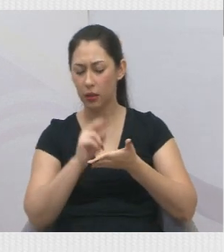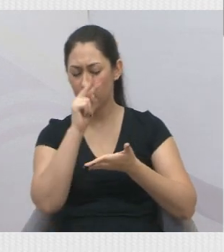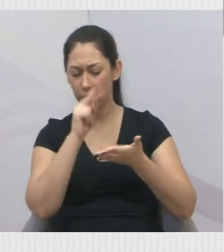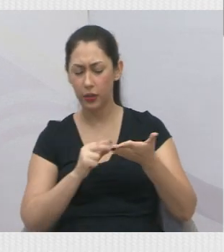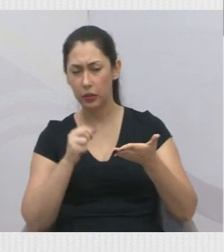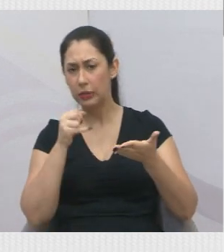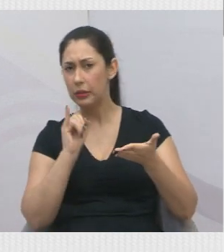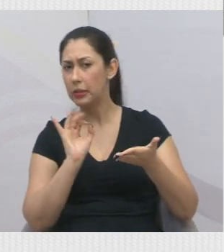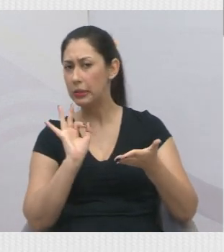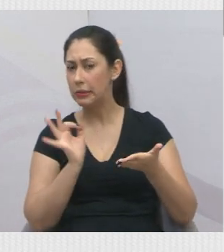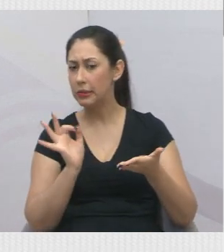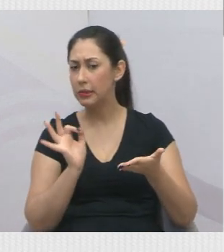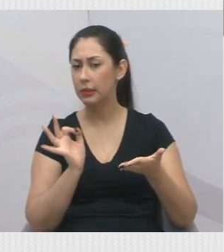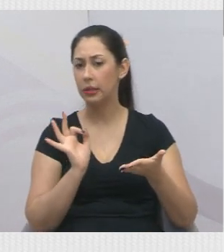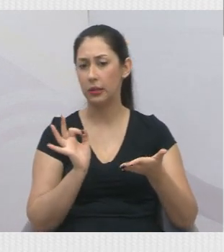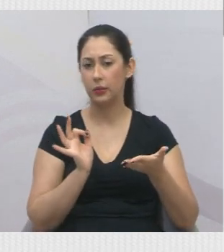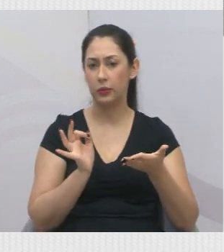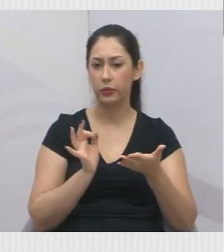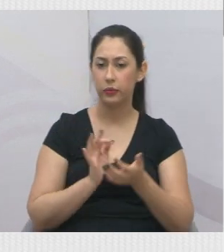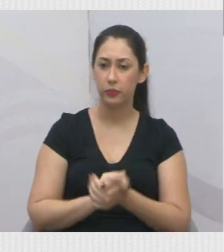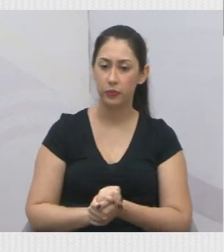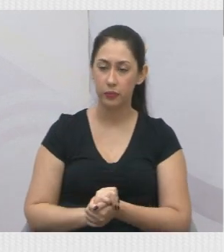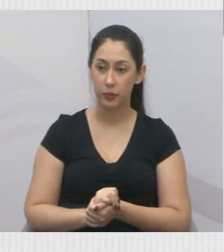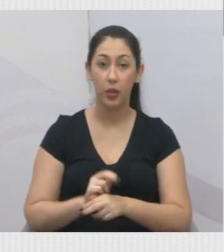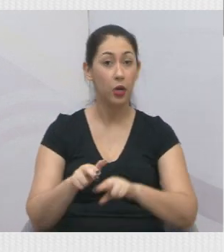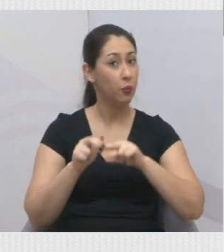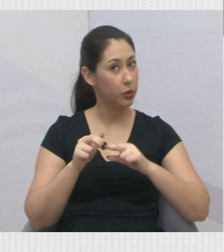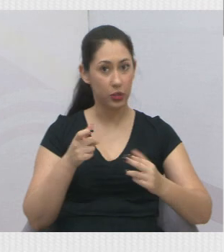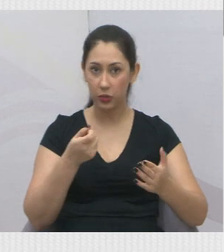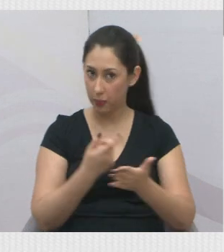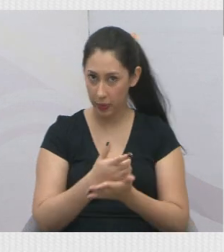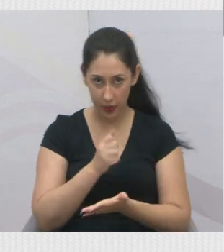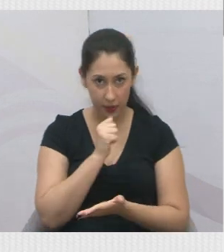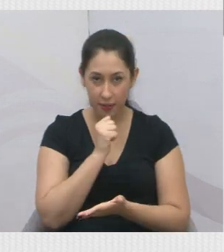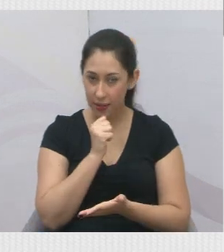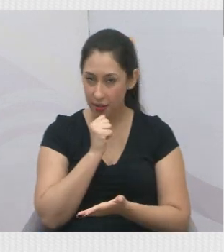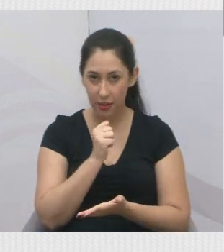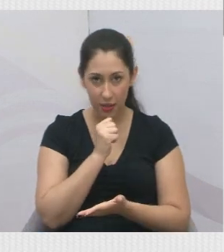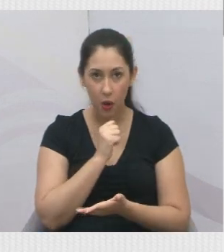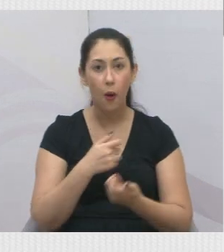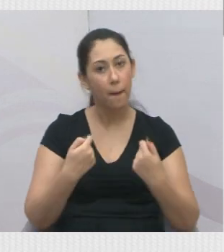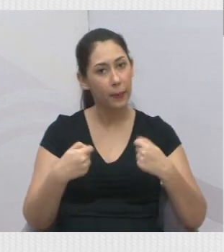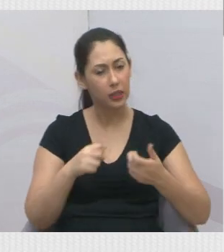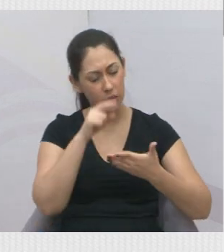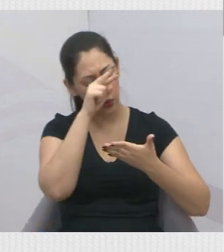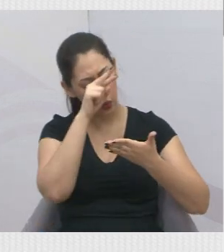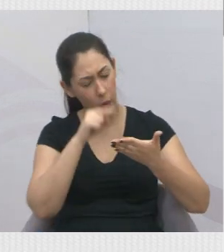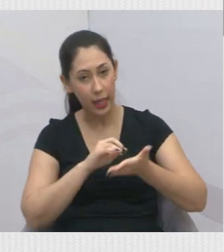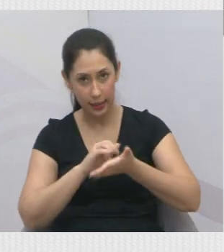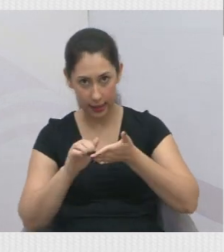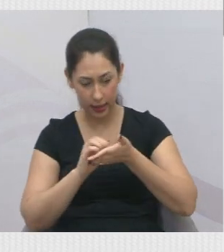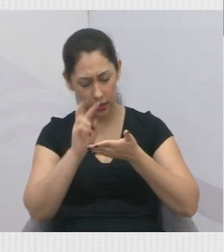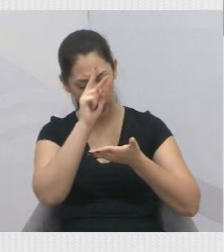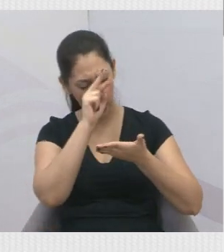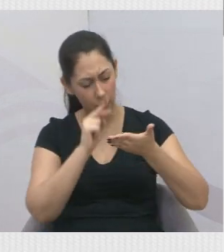correta do produto ou do serviço que não está na sua integridade, por isso que não foi pago ainda. É feita essa conferência pela Secretaria